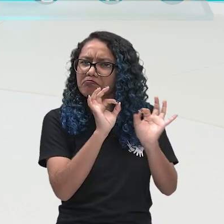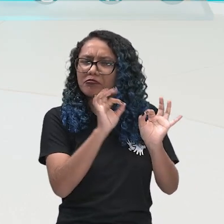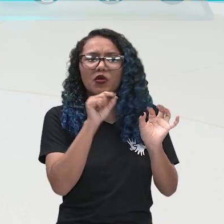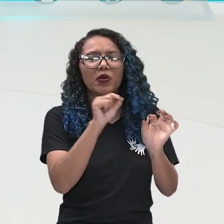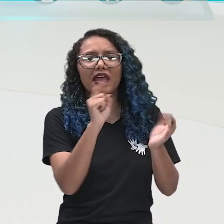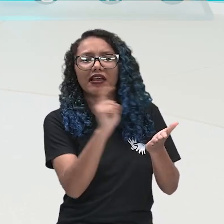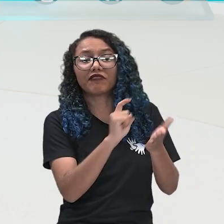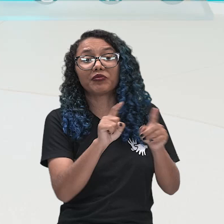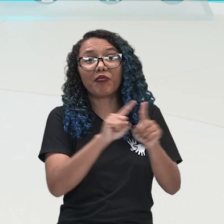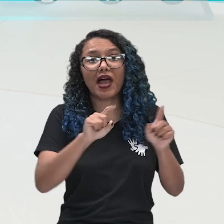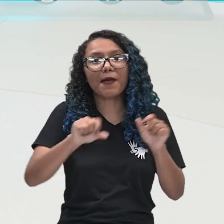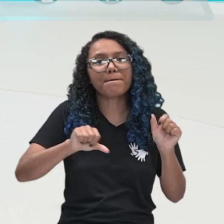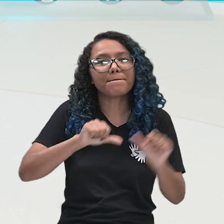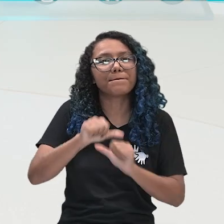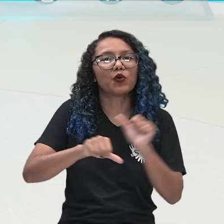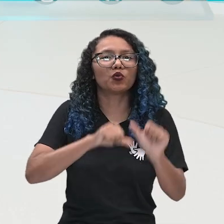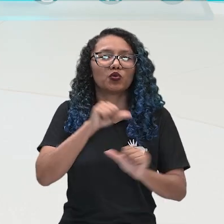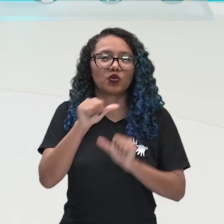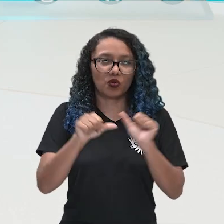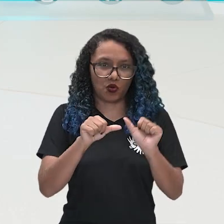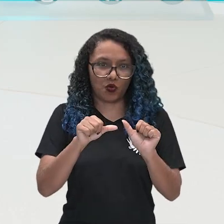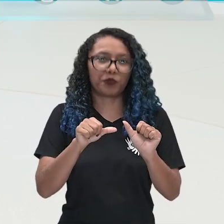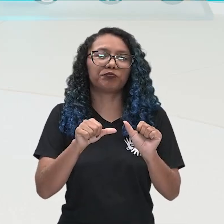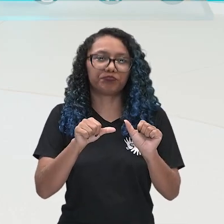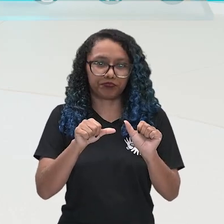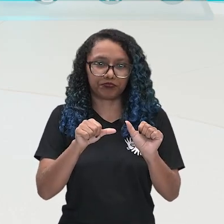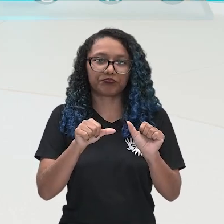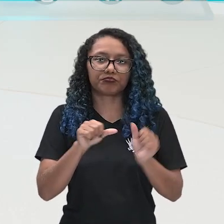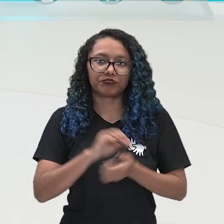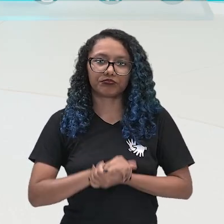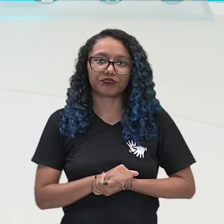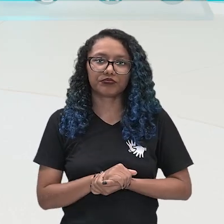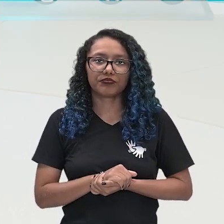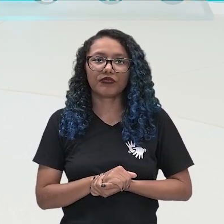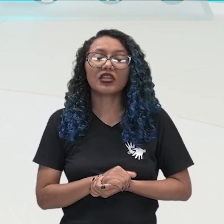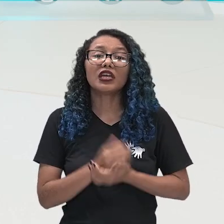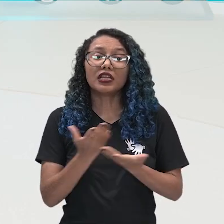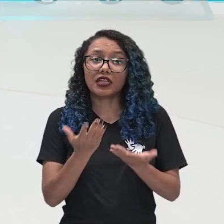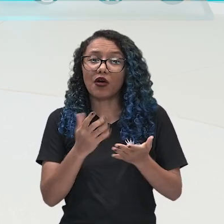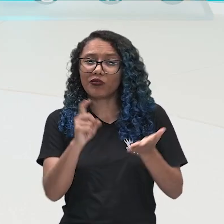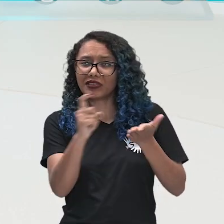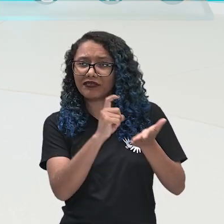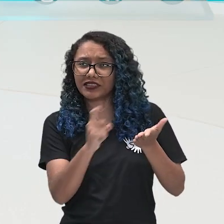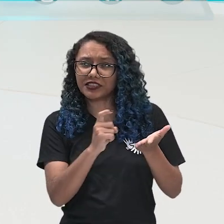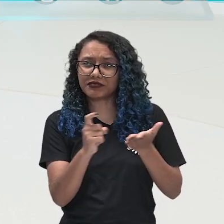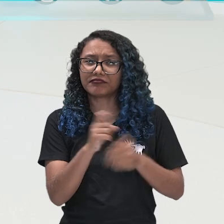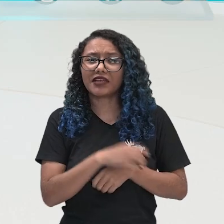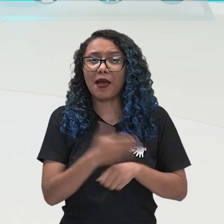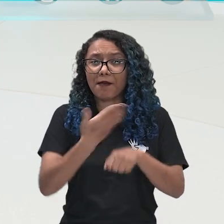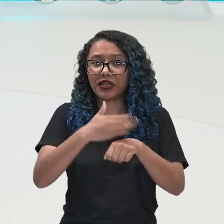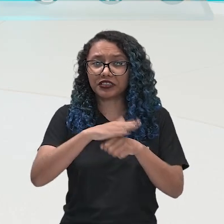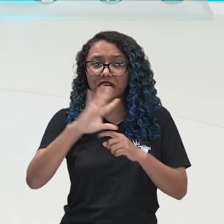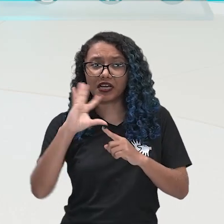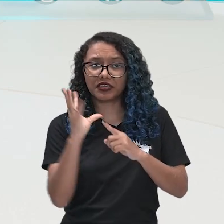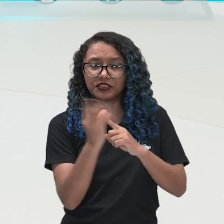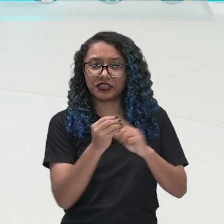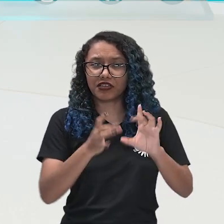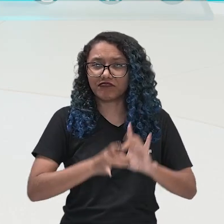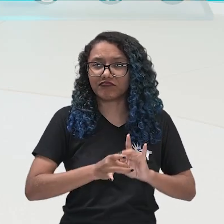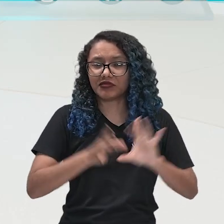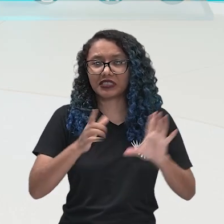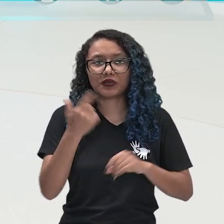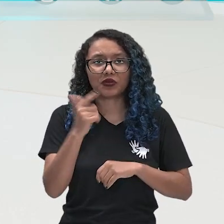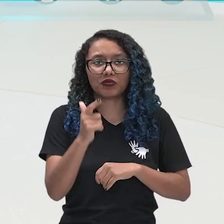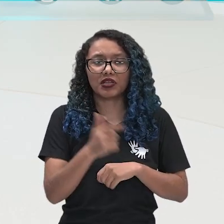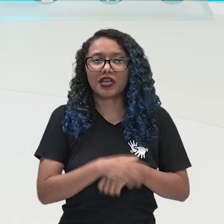nomenclatura mudou. Então diz o seguinte: grafite é a intervenção artística feita sem permissão, sem a permissão do